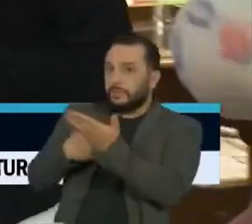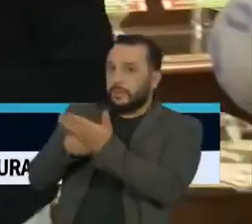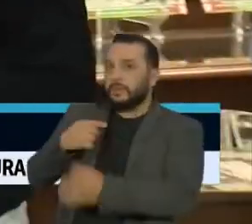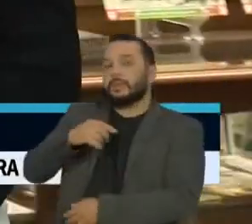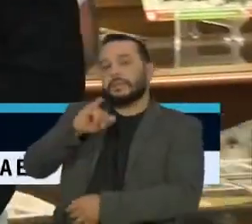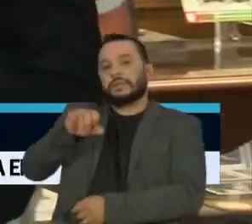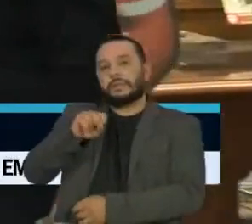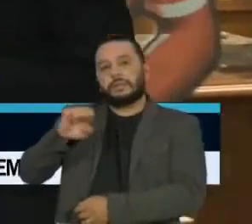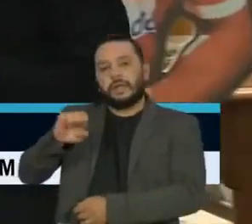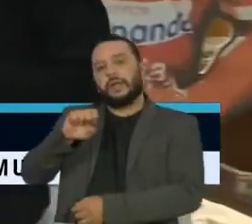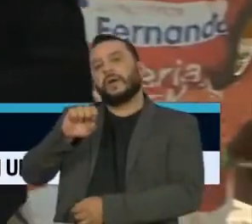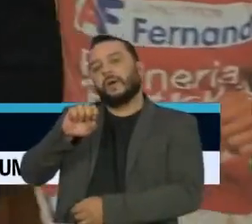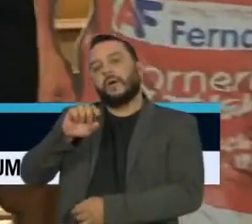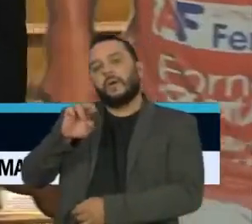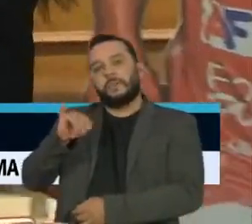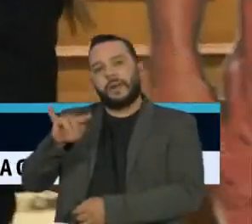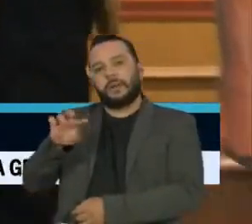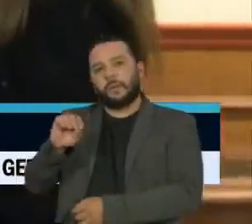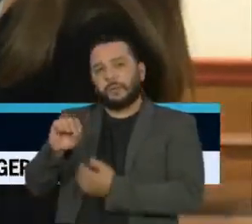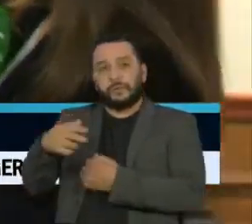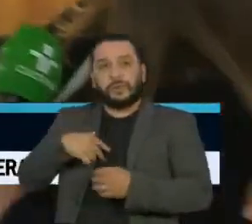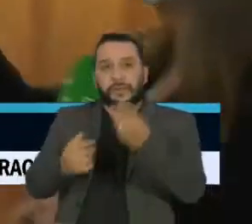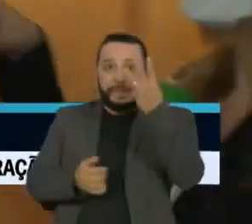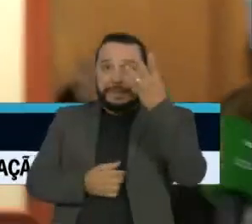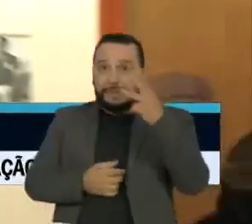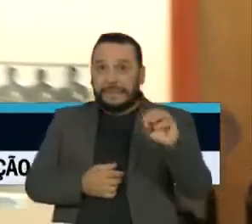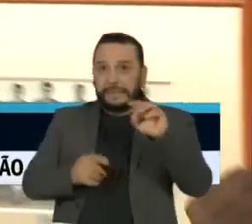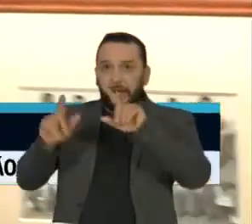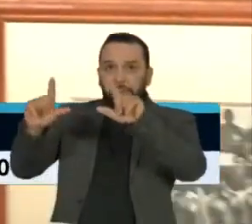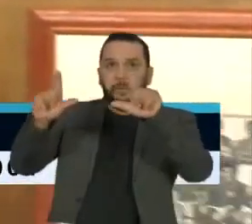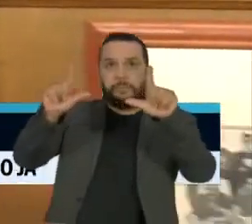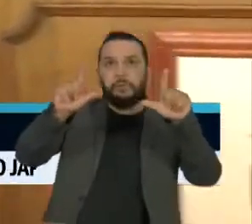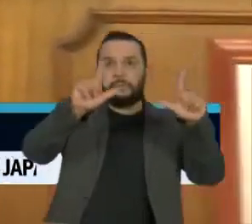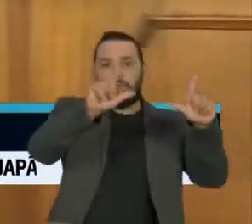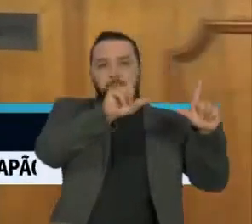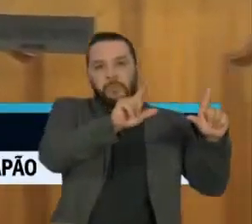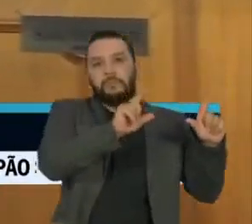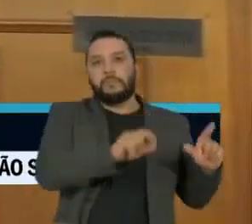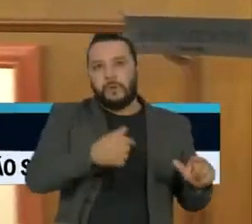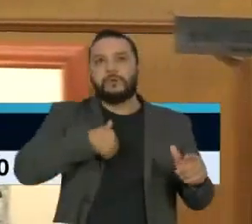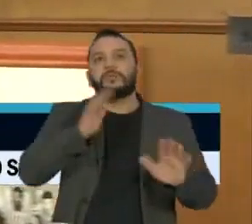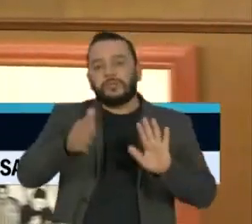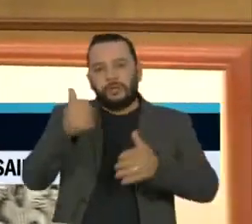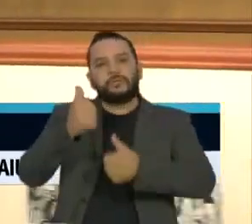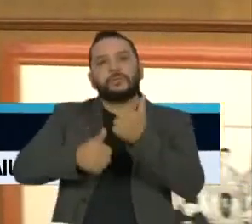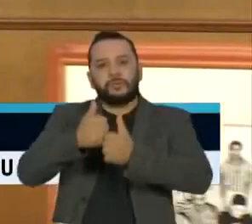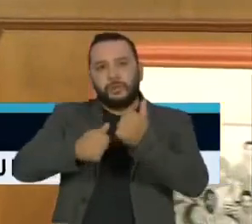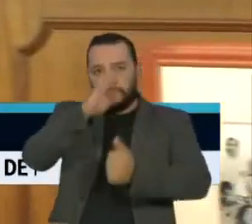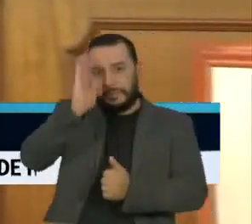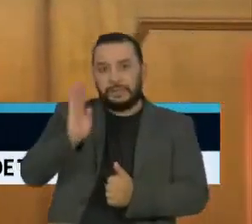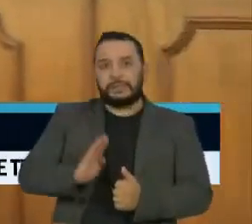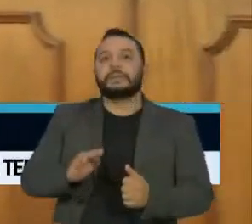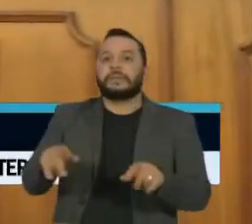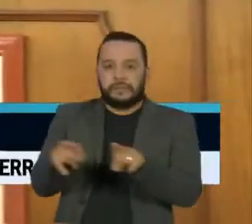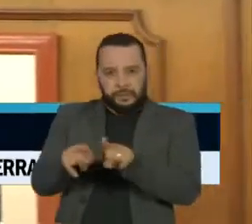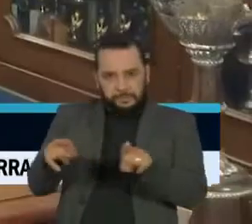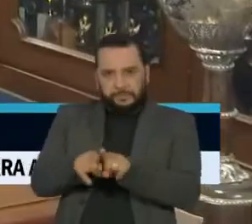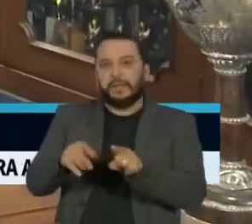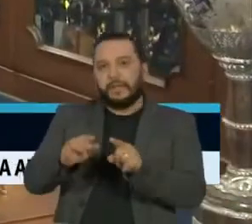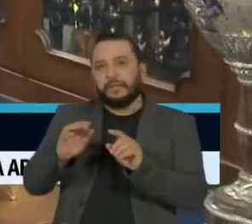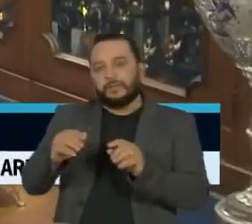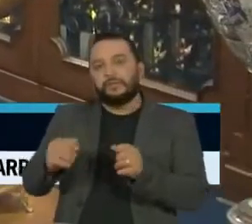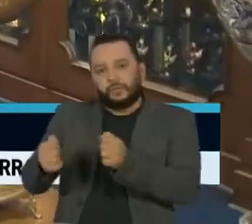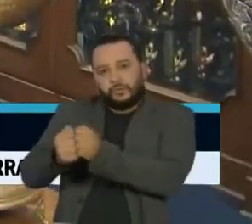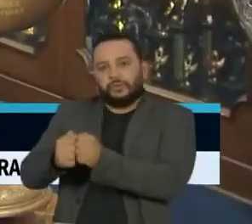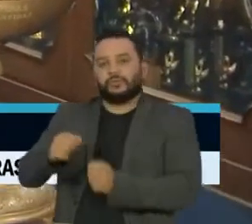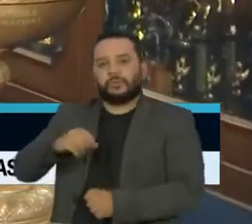Roberto. Mais de 30 atletas que são lembrados aqui atuaram na seleção brasileira enquanto vestiam a camisa rubro-verde.